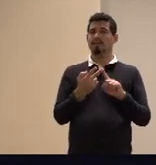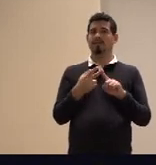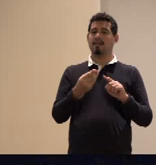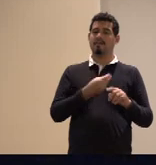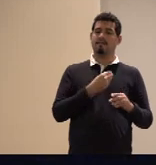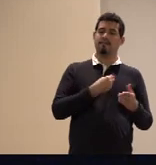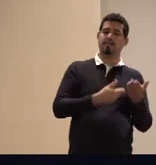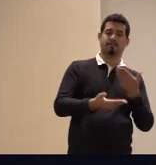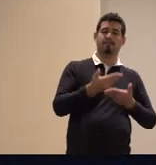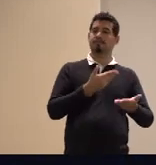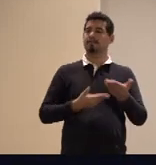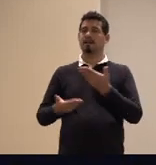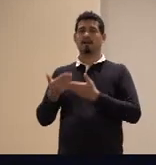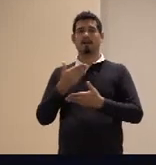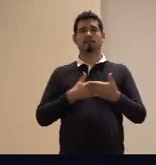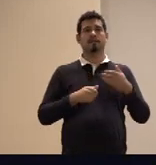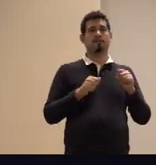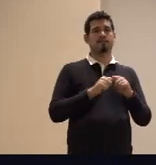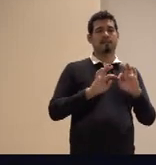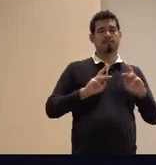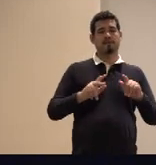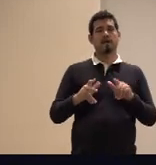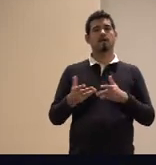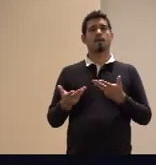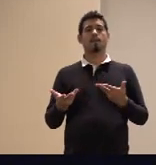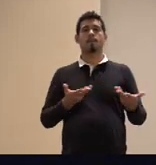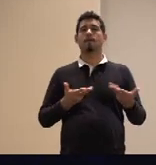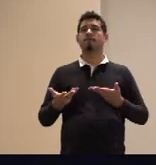social. Então, foi feito todo um movimento